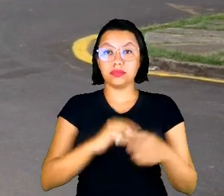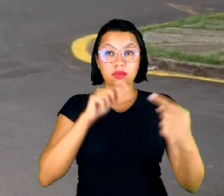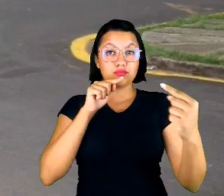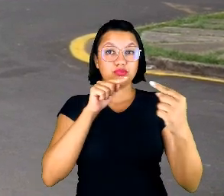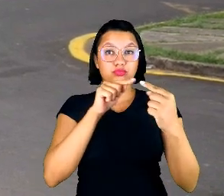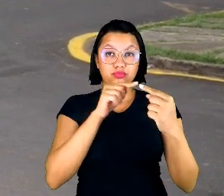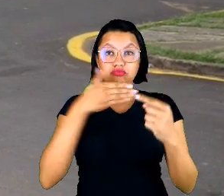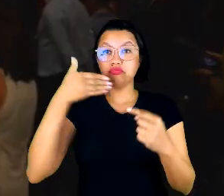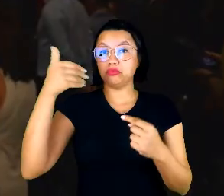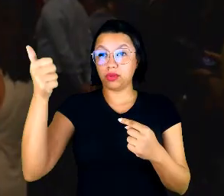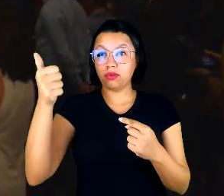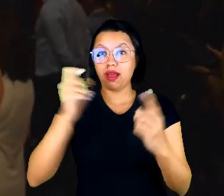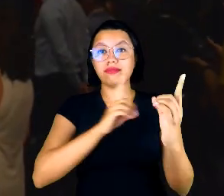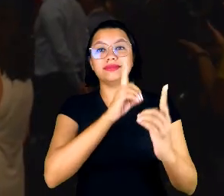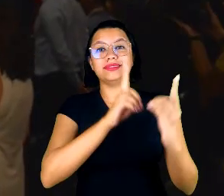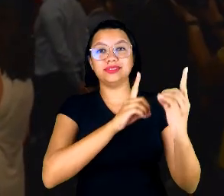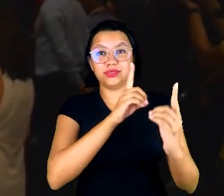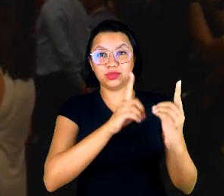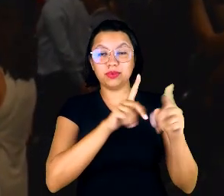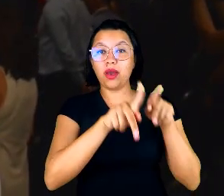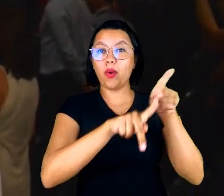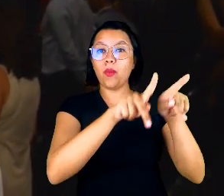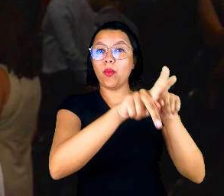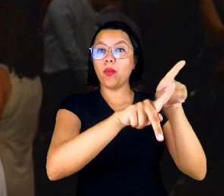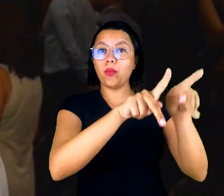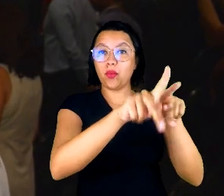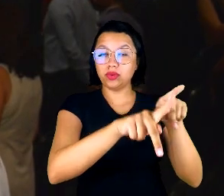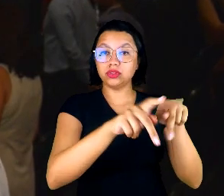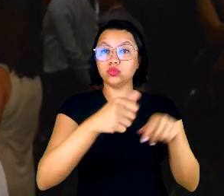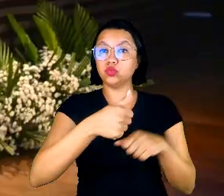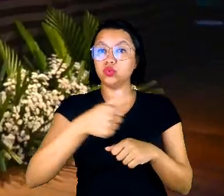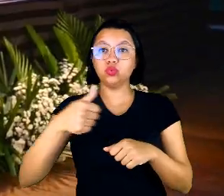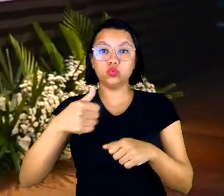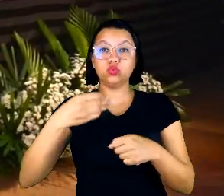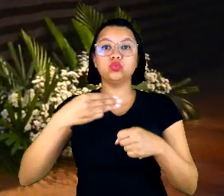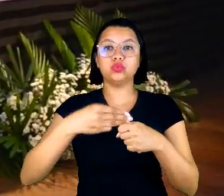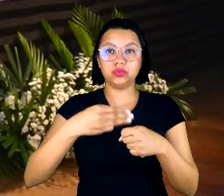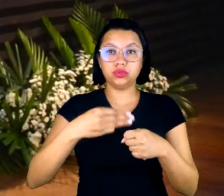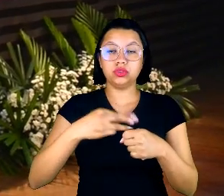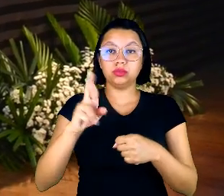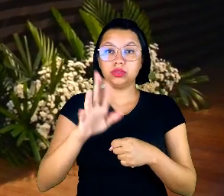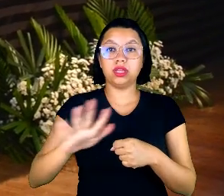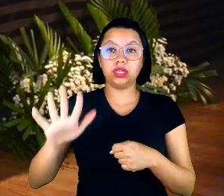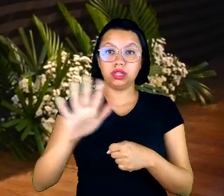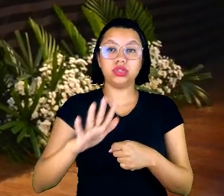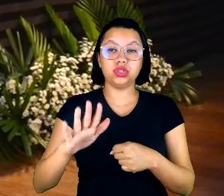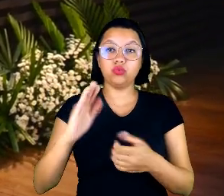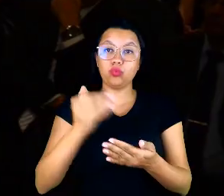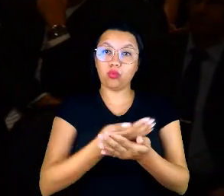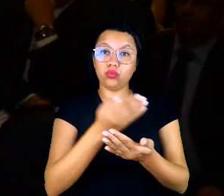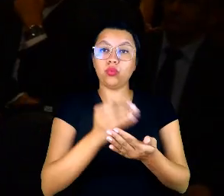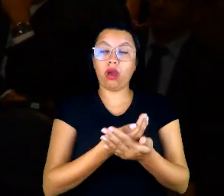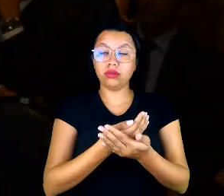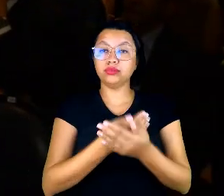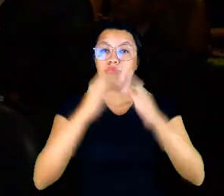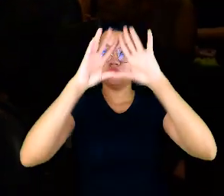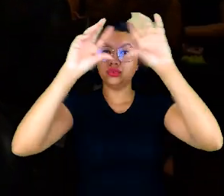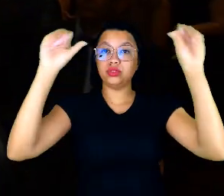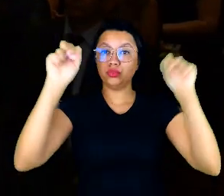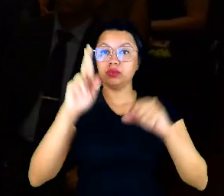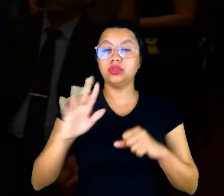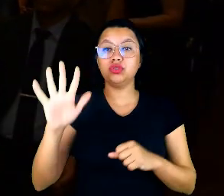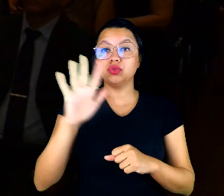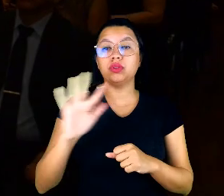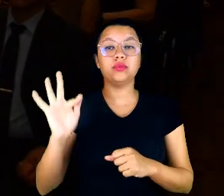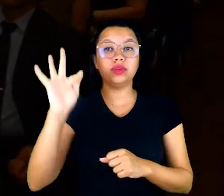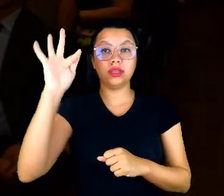com o objetivo de melhorar o atendimento à população de 11 municípios da região de Botucatu, o Tribunal Regional